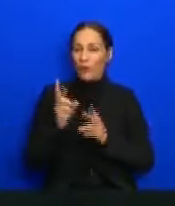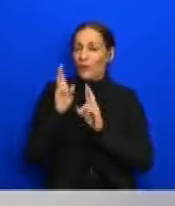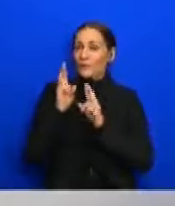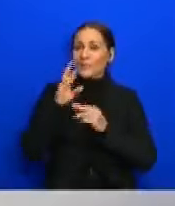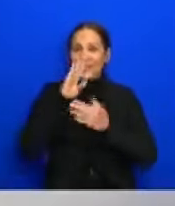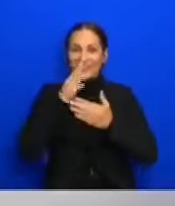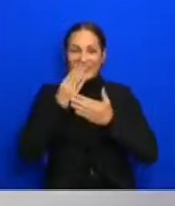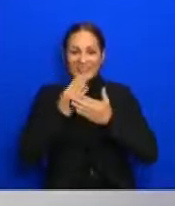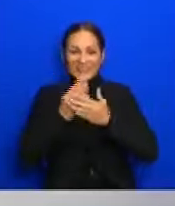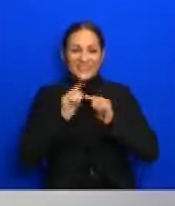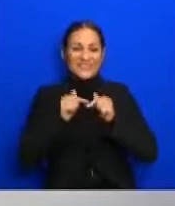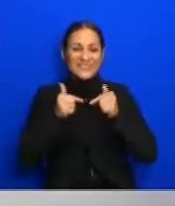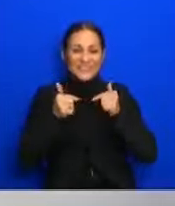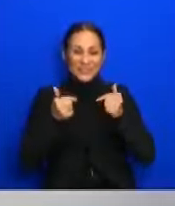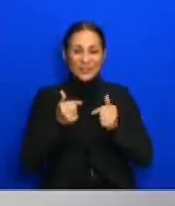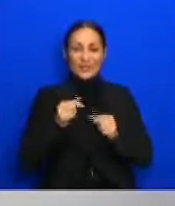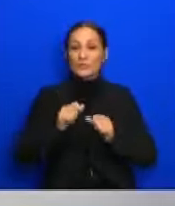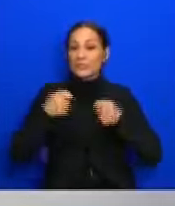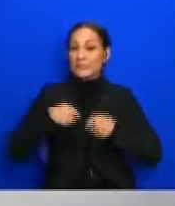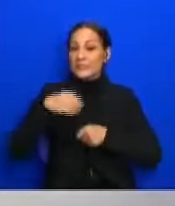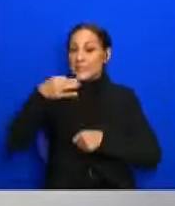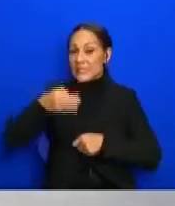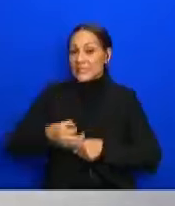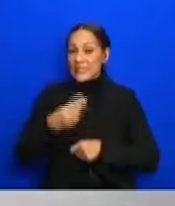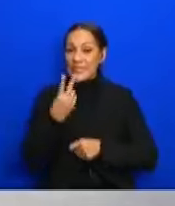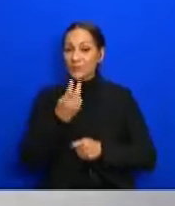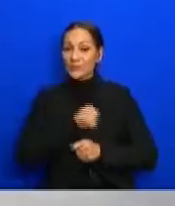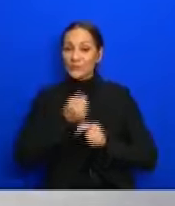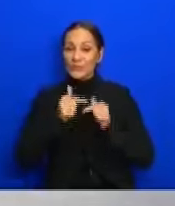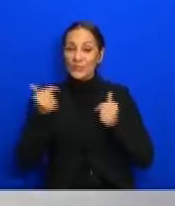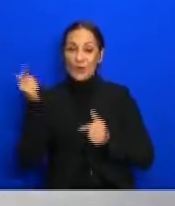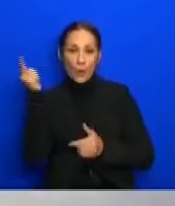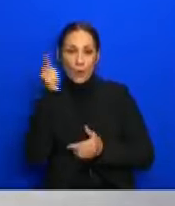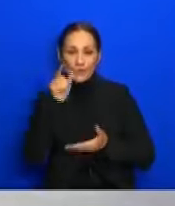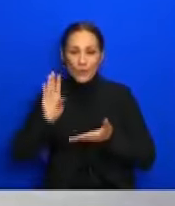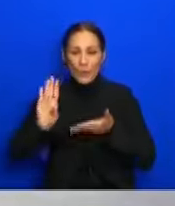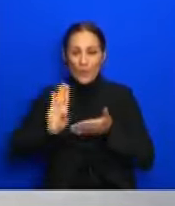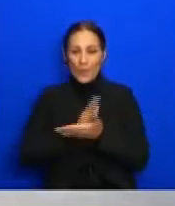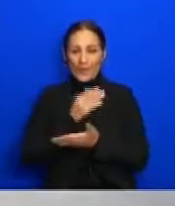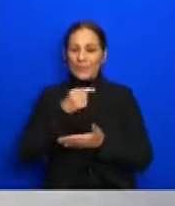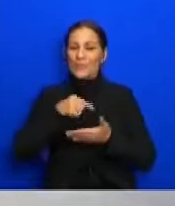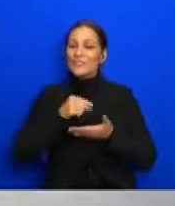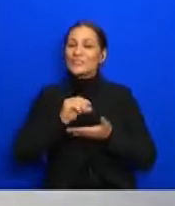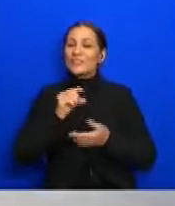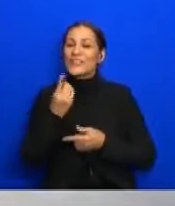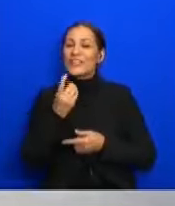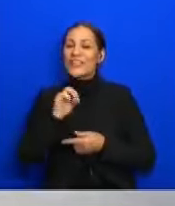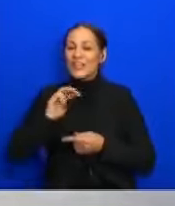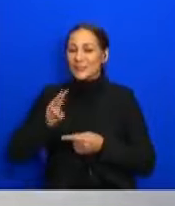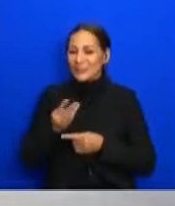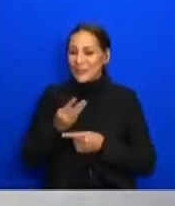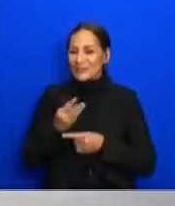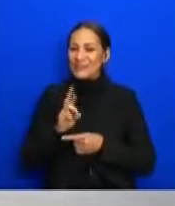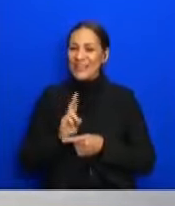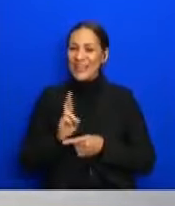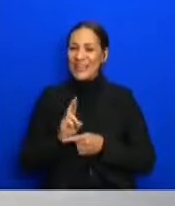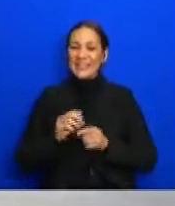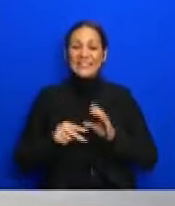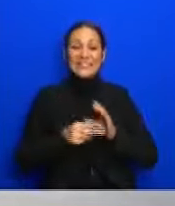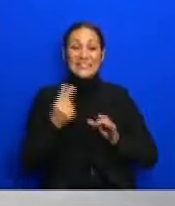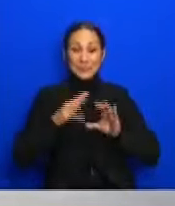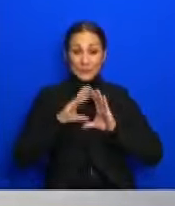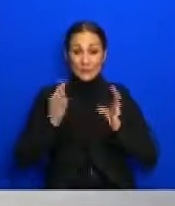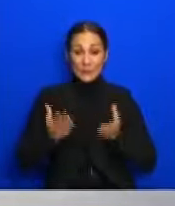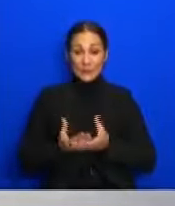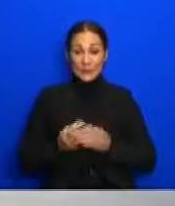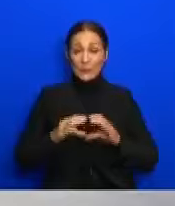torcendo e acreditando na sorte. Você precisa acertar 2 trevos agora para levar o prêmio estimado de 10 milhões de reais. Segundo